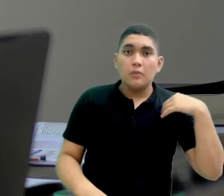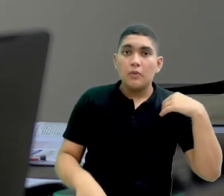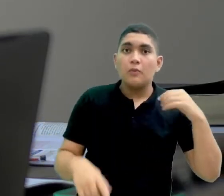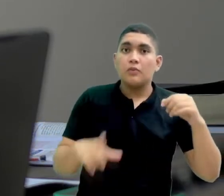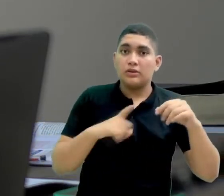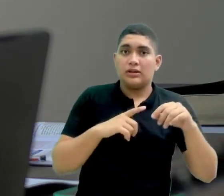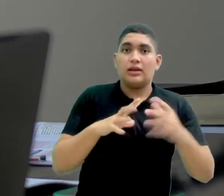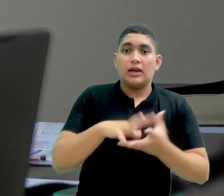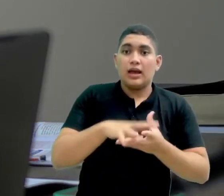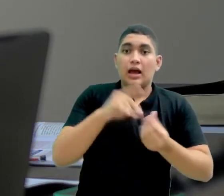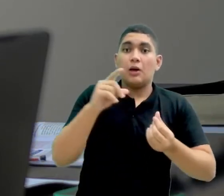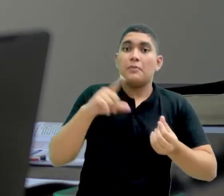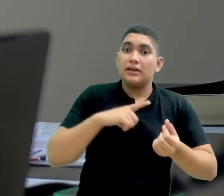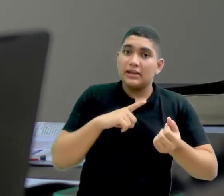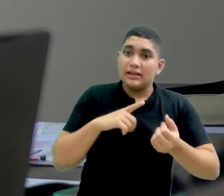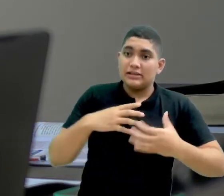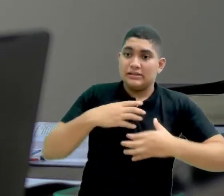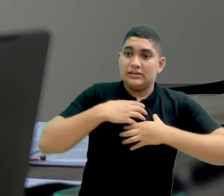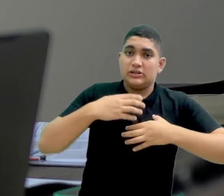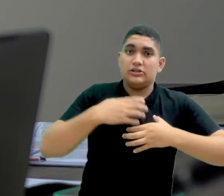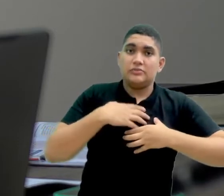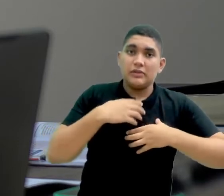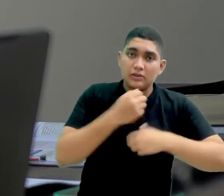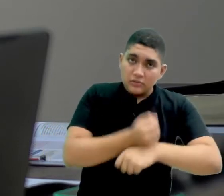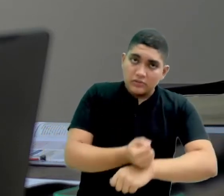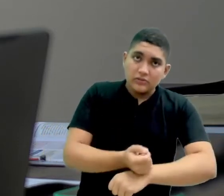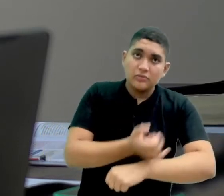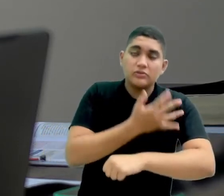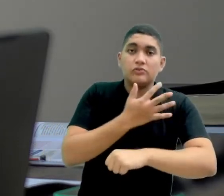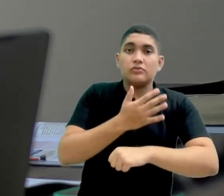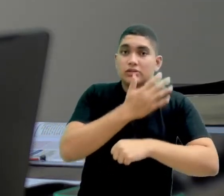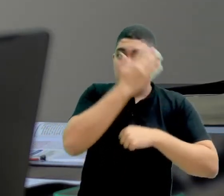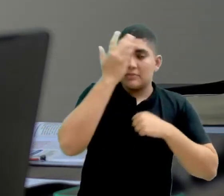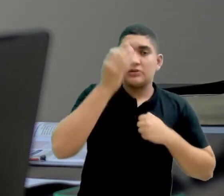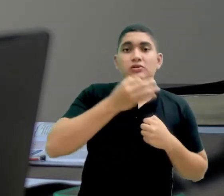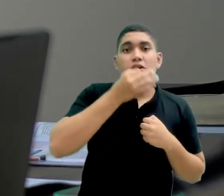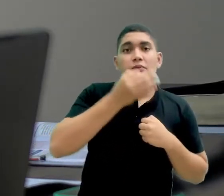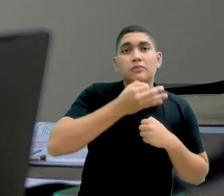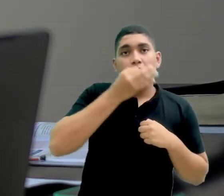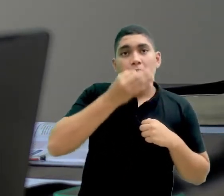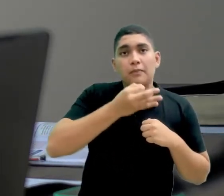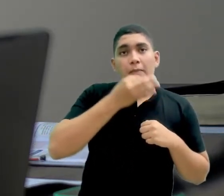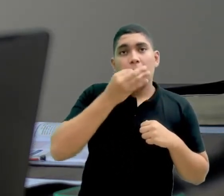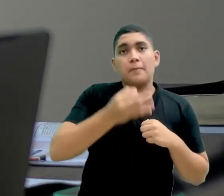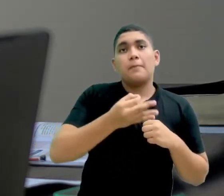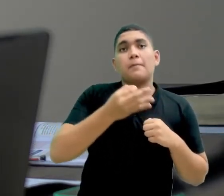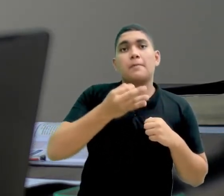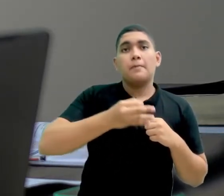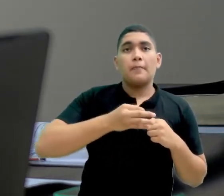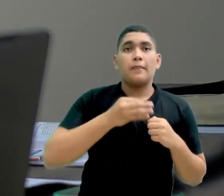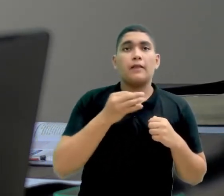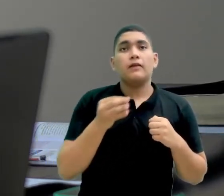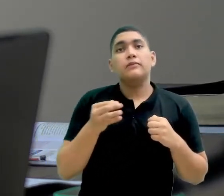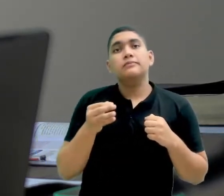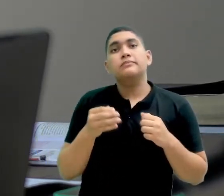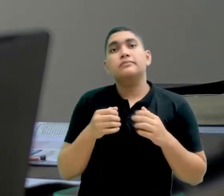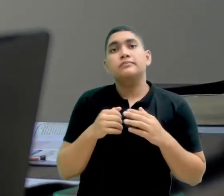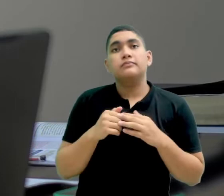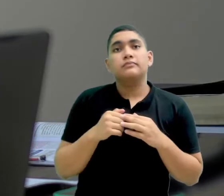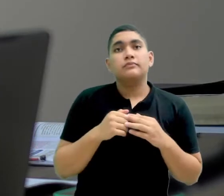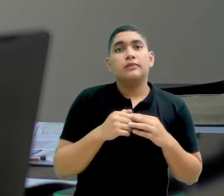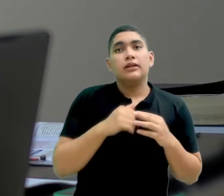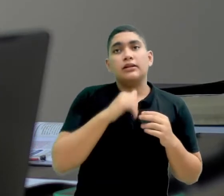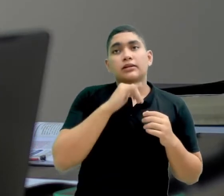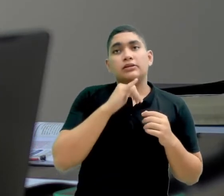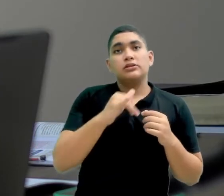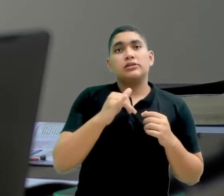sujeito de sentimentos. E tem um comentarista, um teólogo, Bonhoeffer, não sei se, perdoe-me se não é essa a pronúncia correta, ele vai dizer o